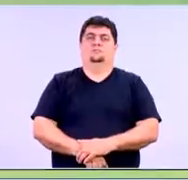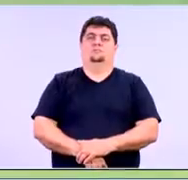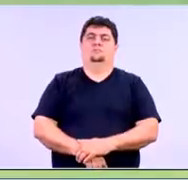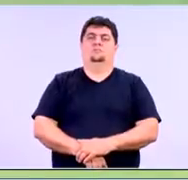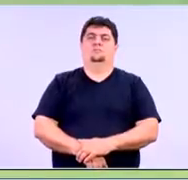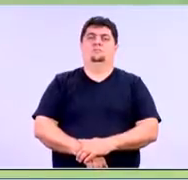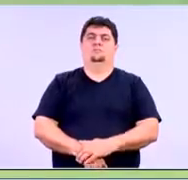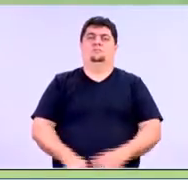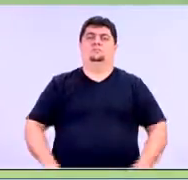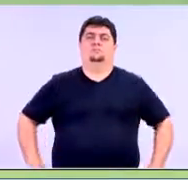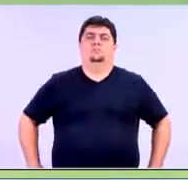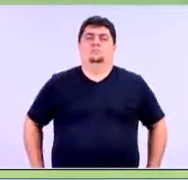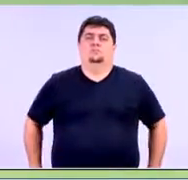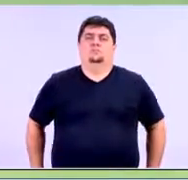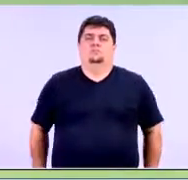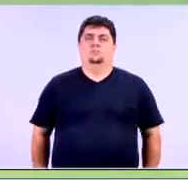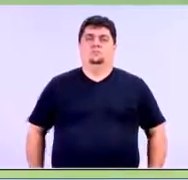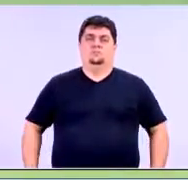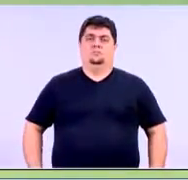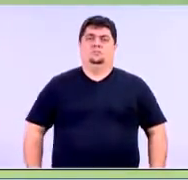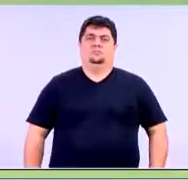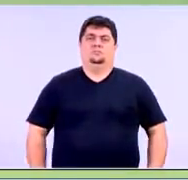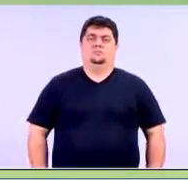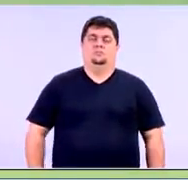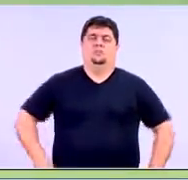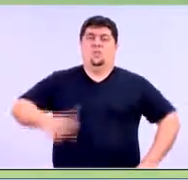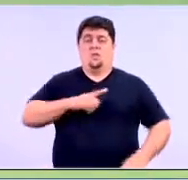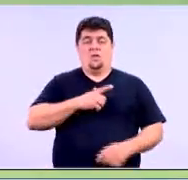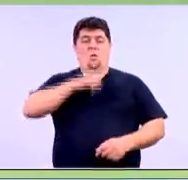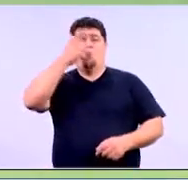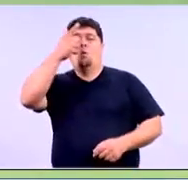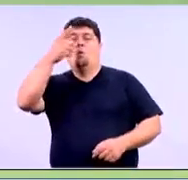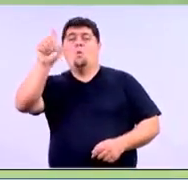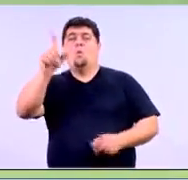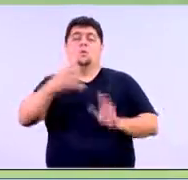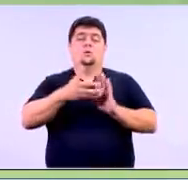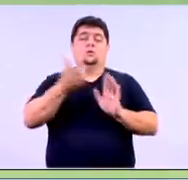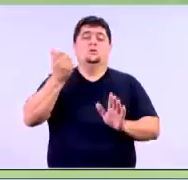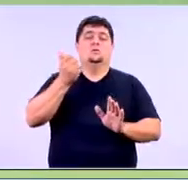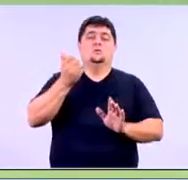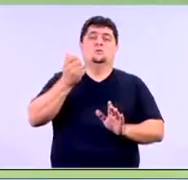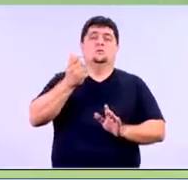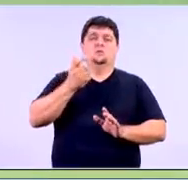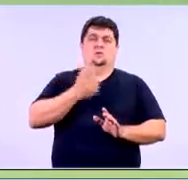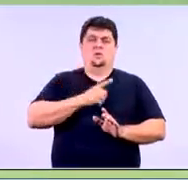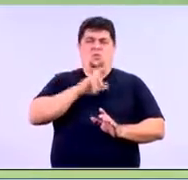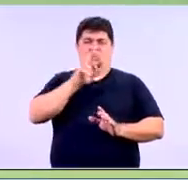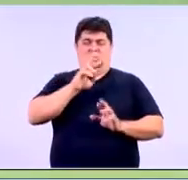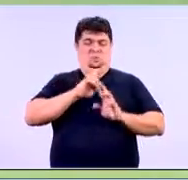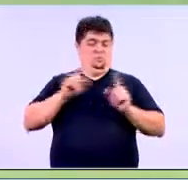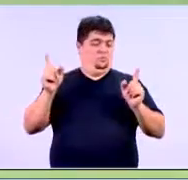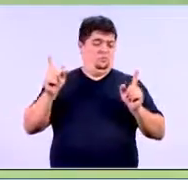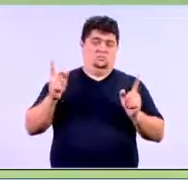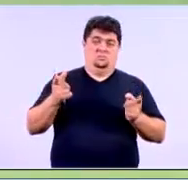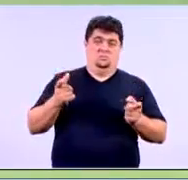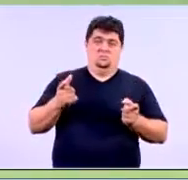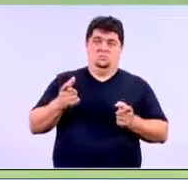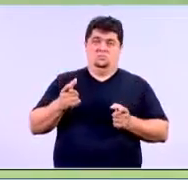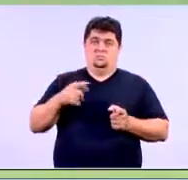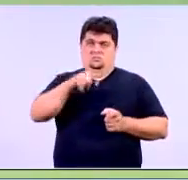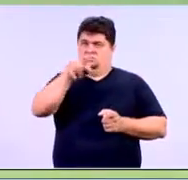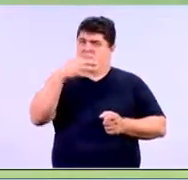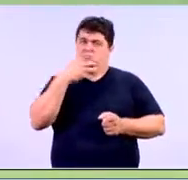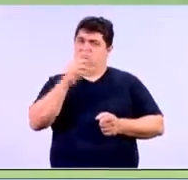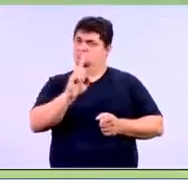Além daquela exceção, nós temos mais uma exceção, que é de nome meio estranho, talvez ainda não visto